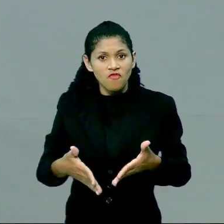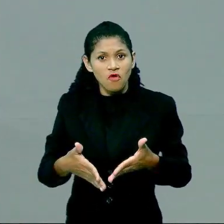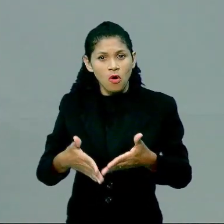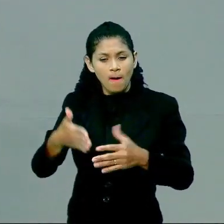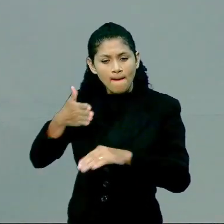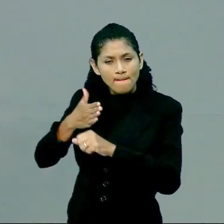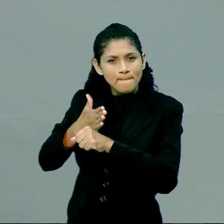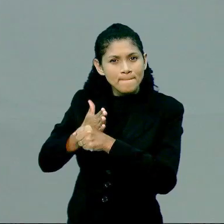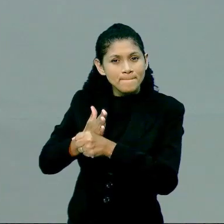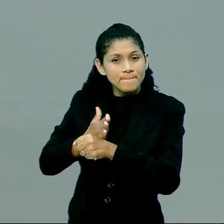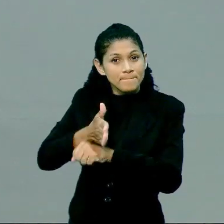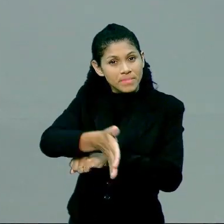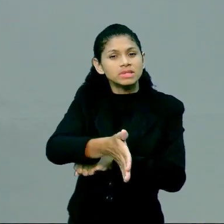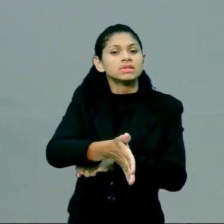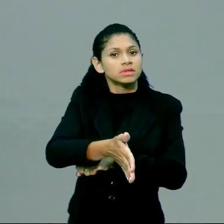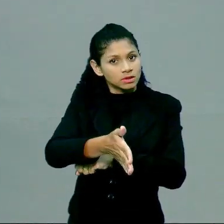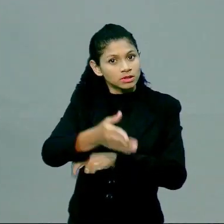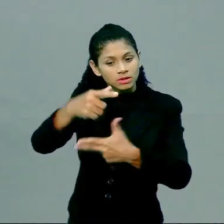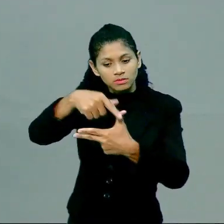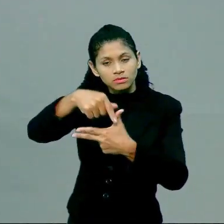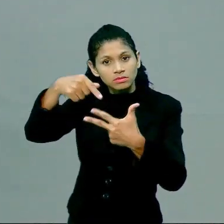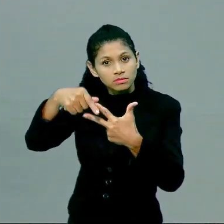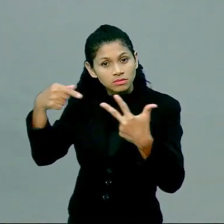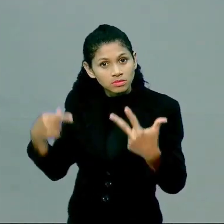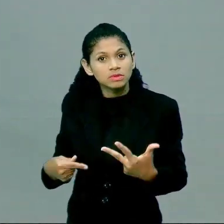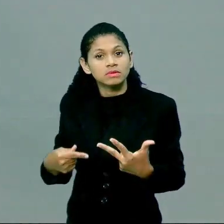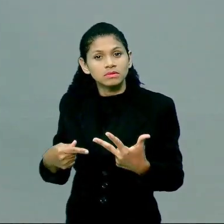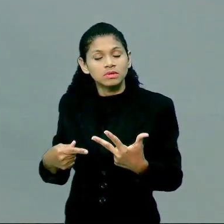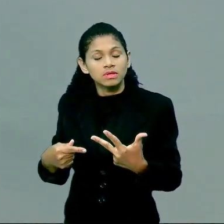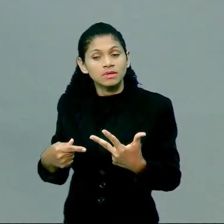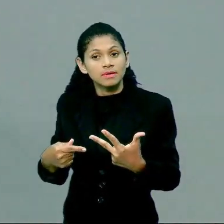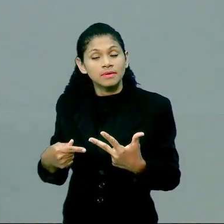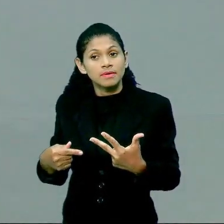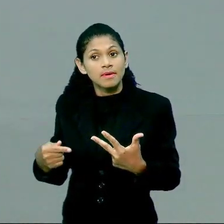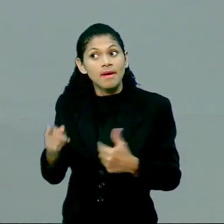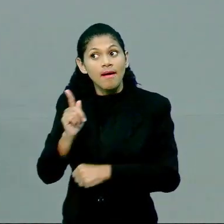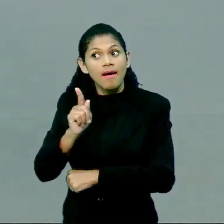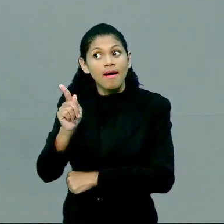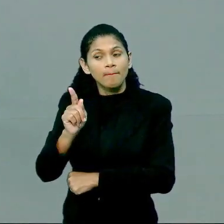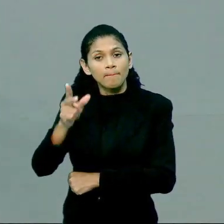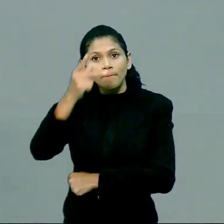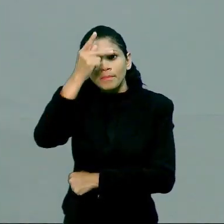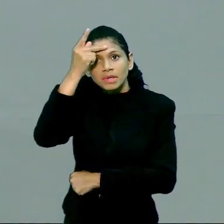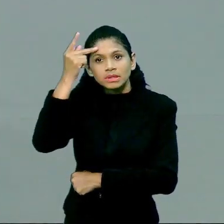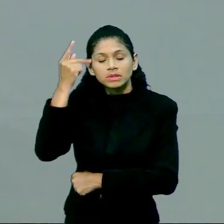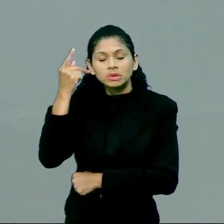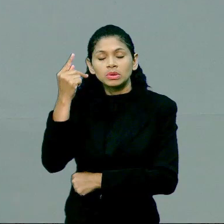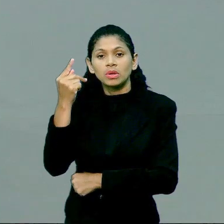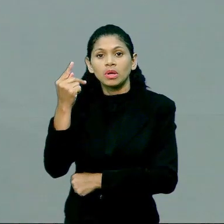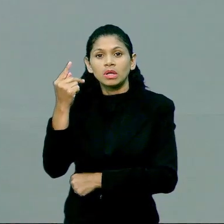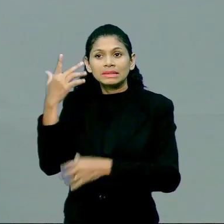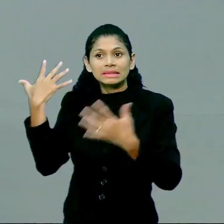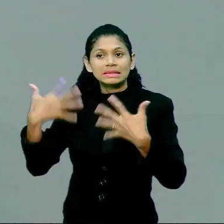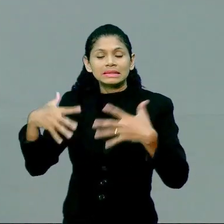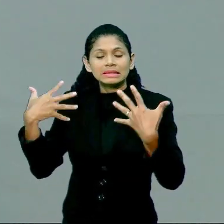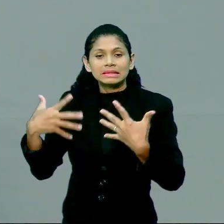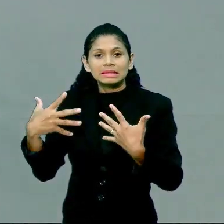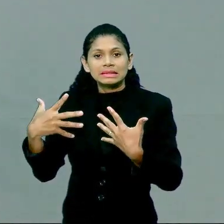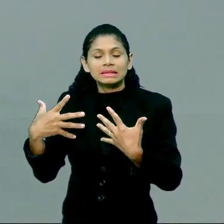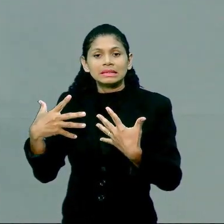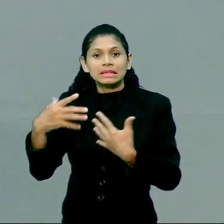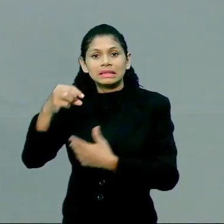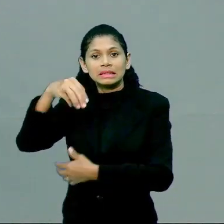pessoas aí Mordi minha língua porque porque ela duvidou de você pessoa que você não fosse capaz né